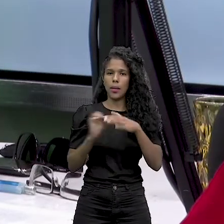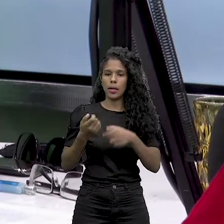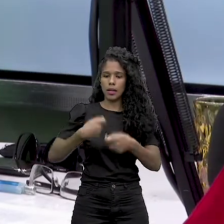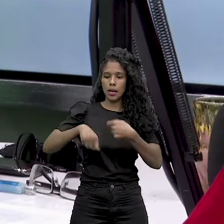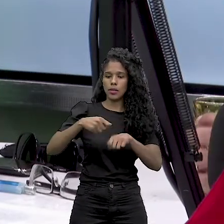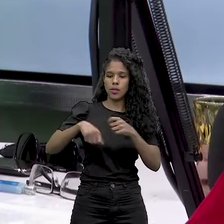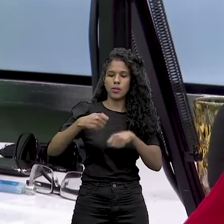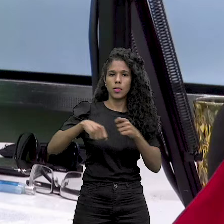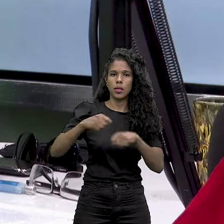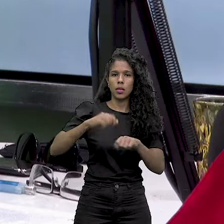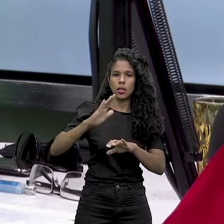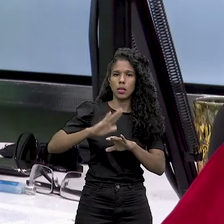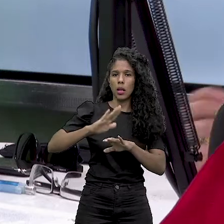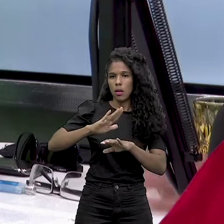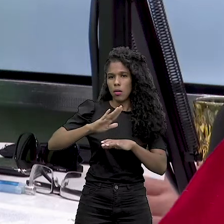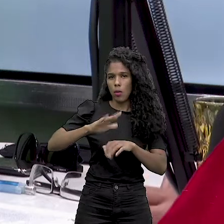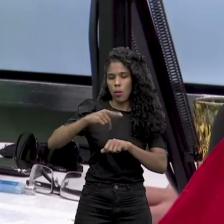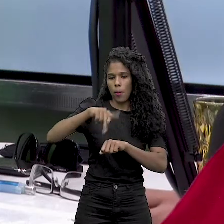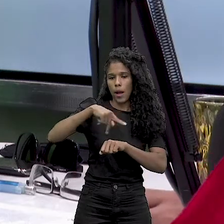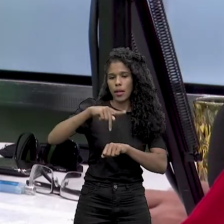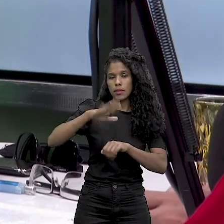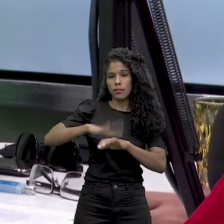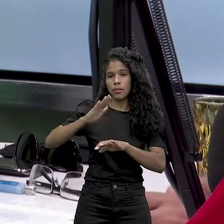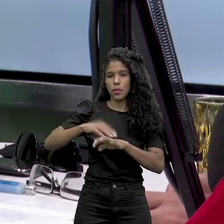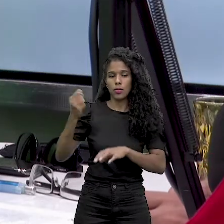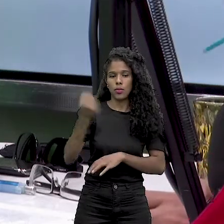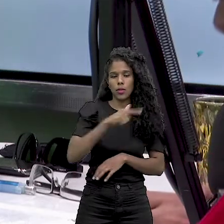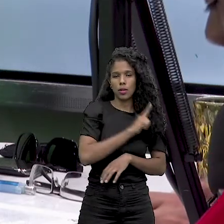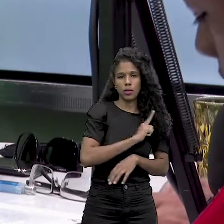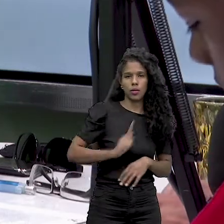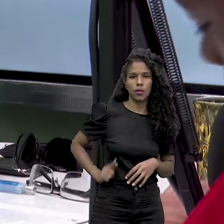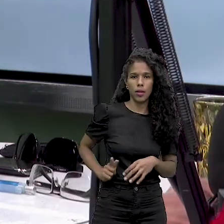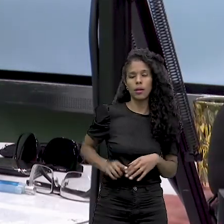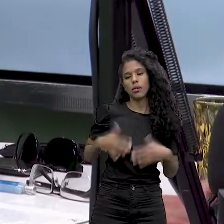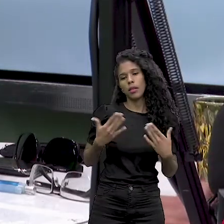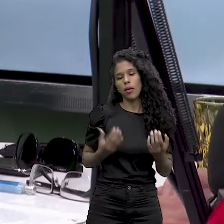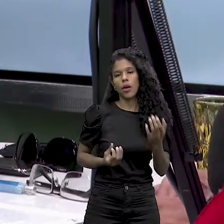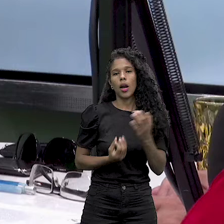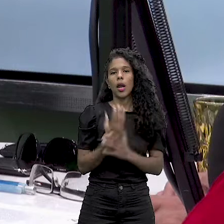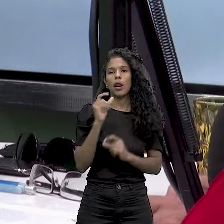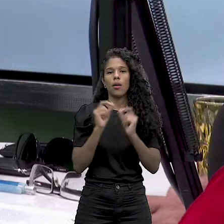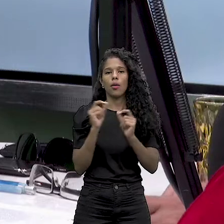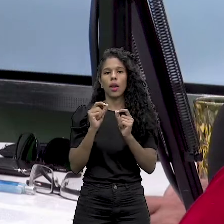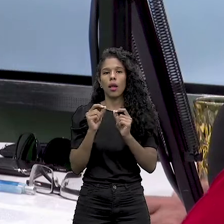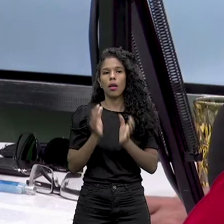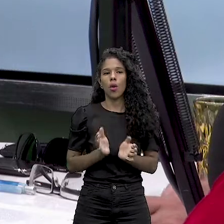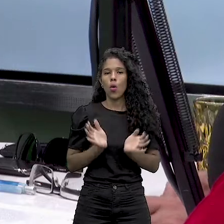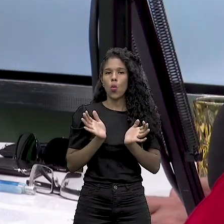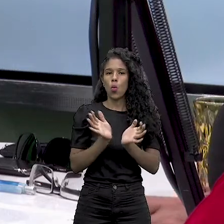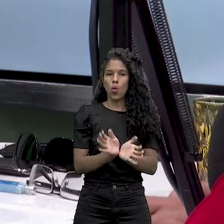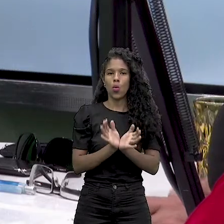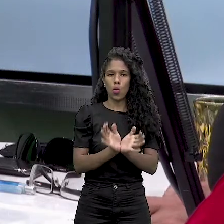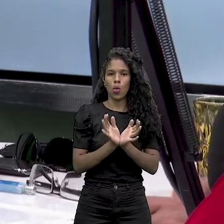pandemia. Por que aconteceu a pandemia no mundo inteiro? Globalização. A pessoa que estava doente lá na China foi para